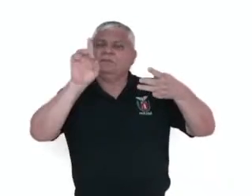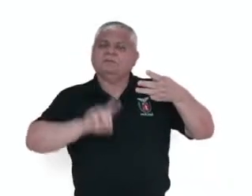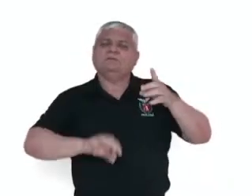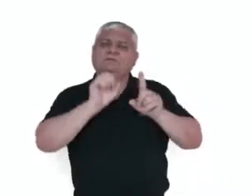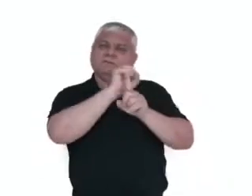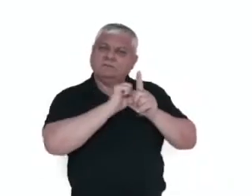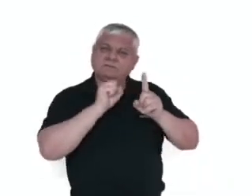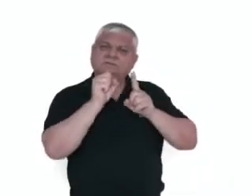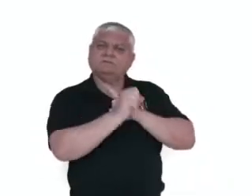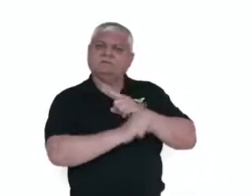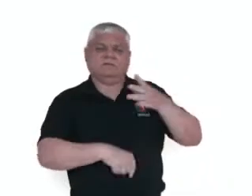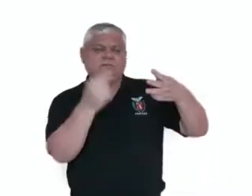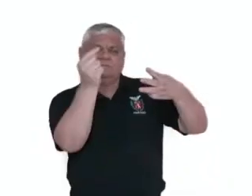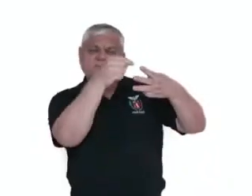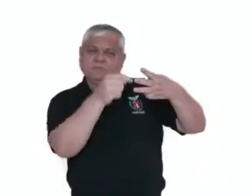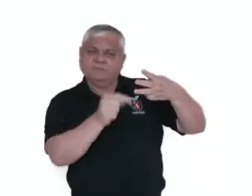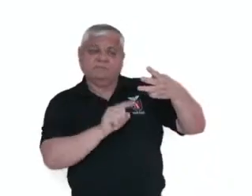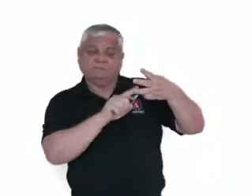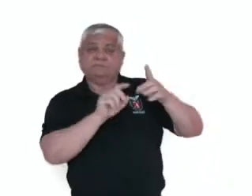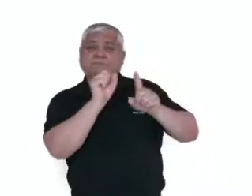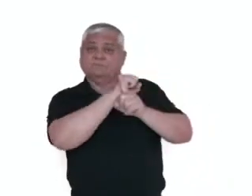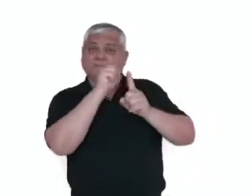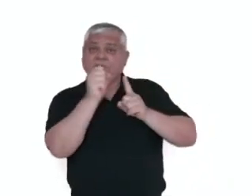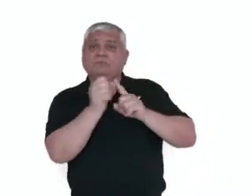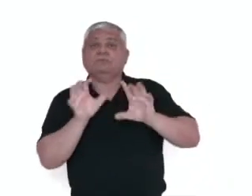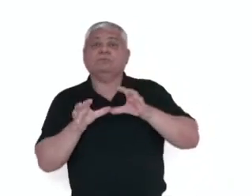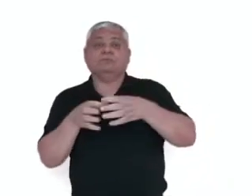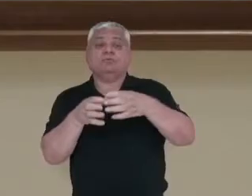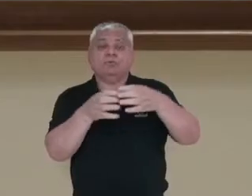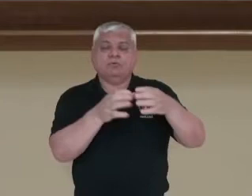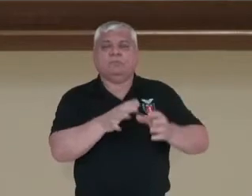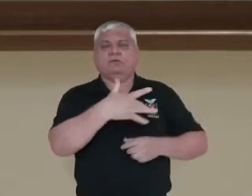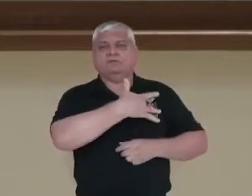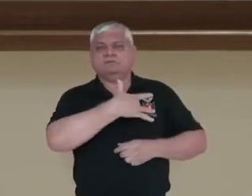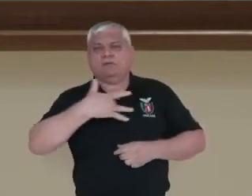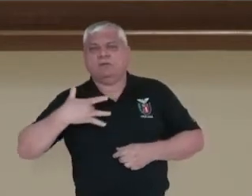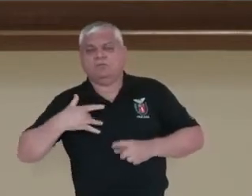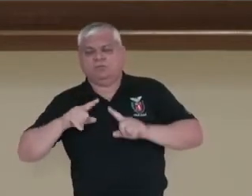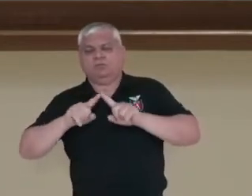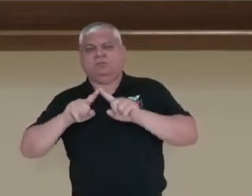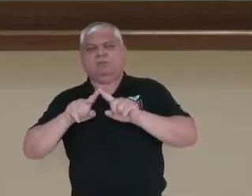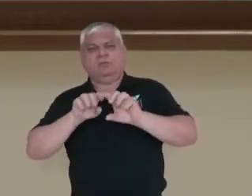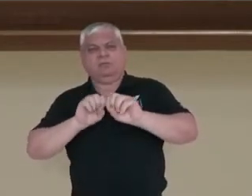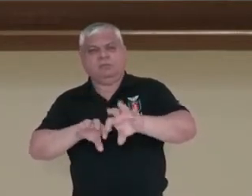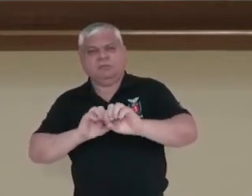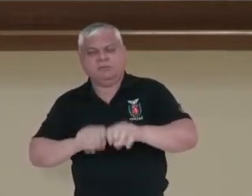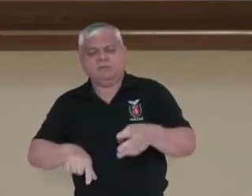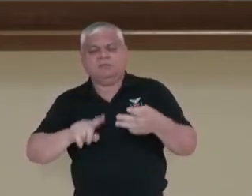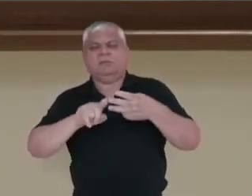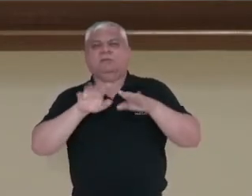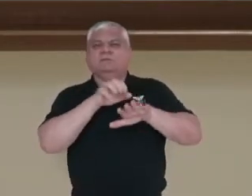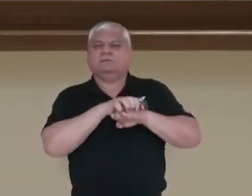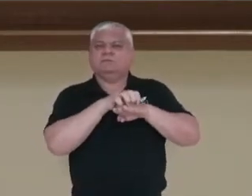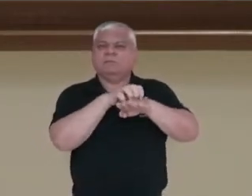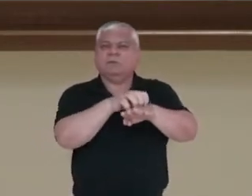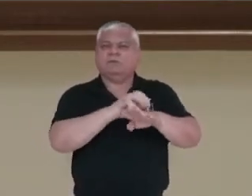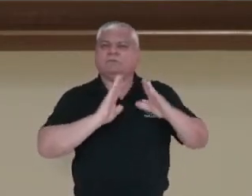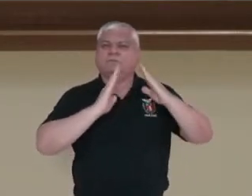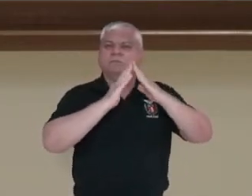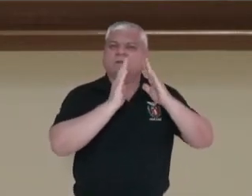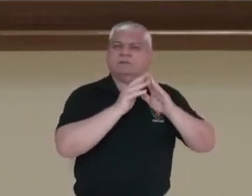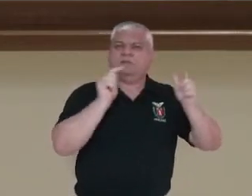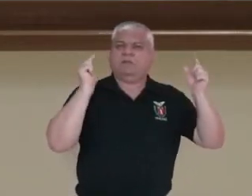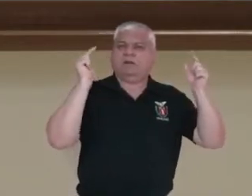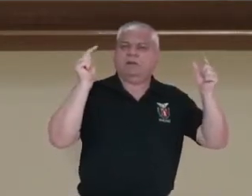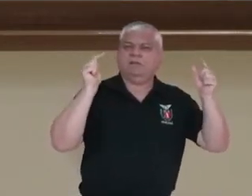sociais, que tratam da coletividade, saúde, educação, transporte, moradia, lazer, tudo isso, que a